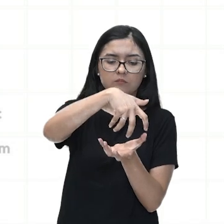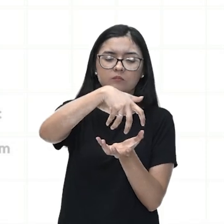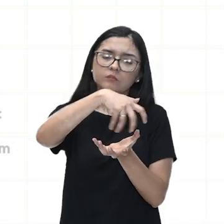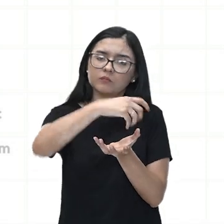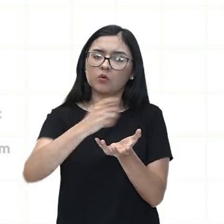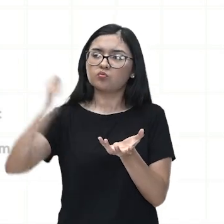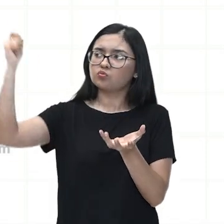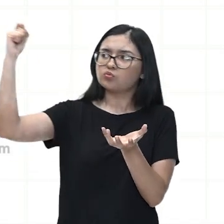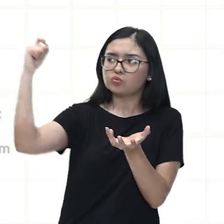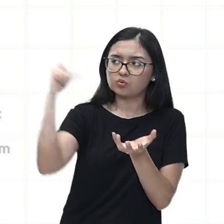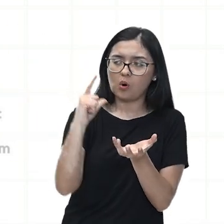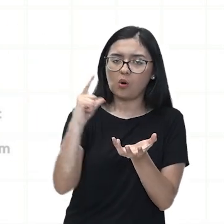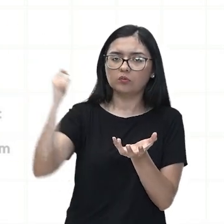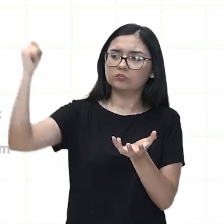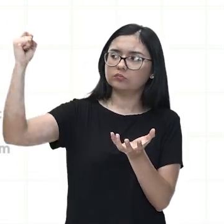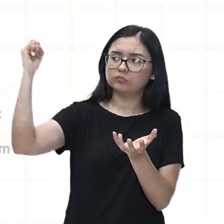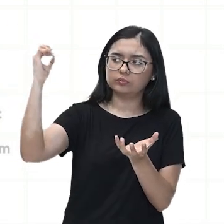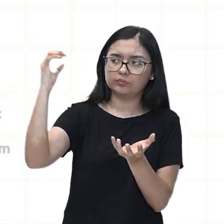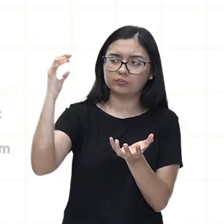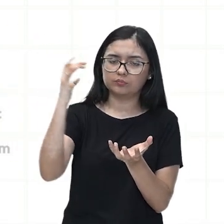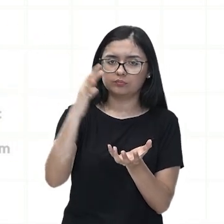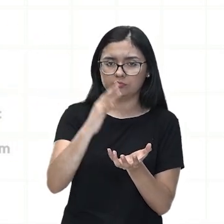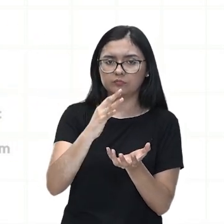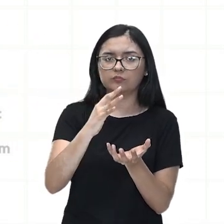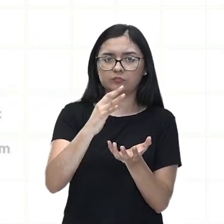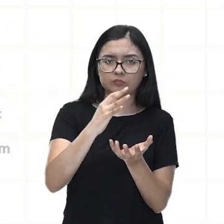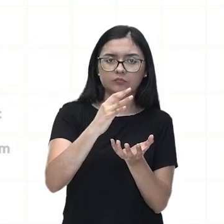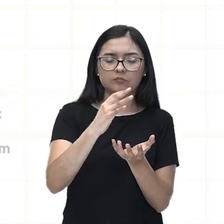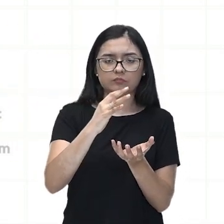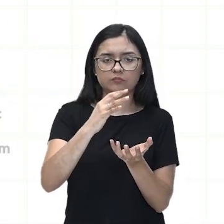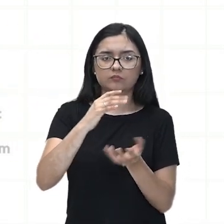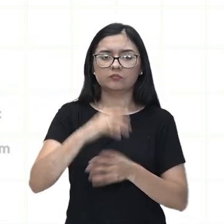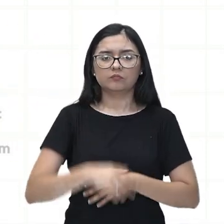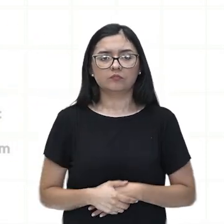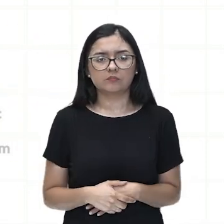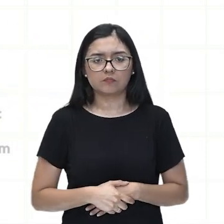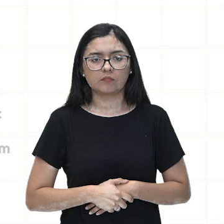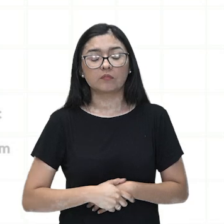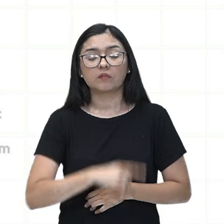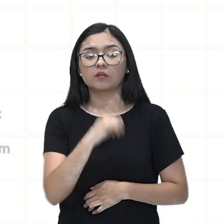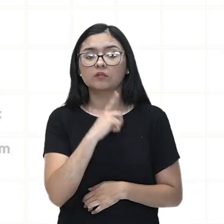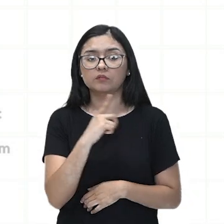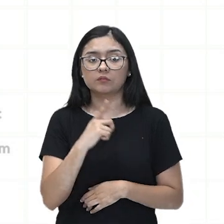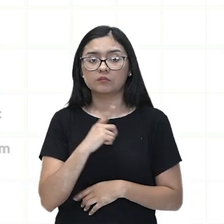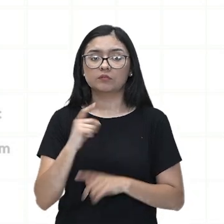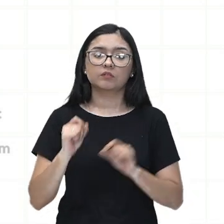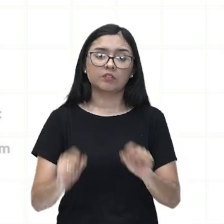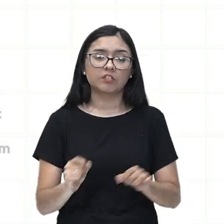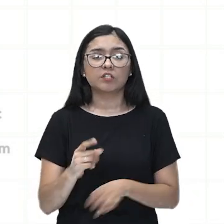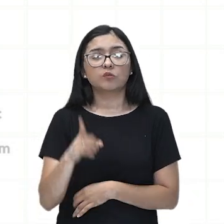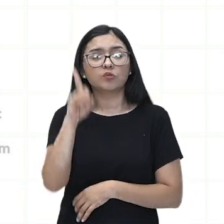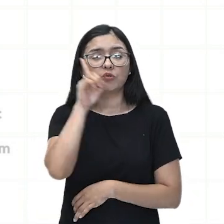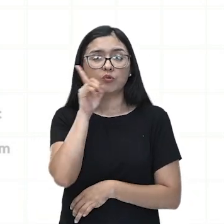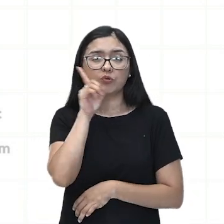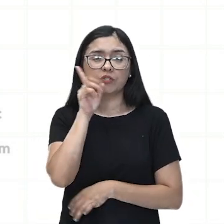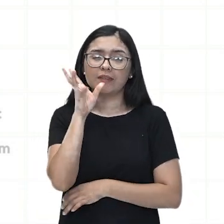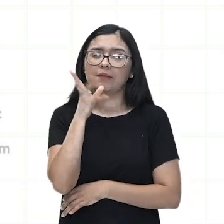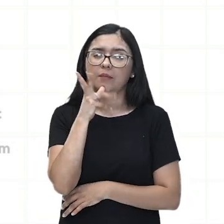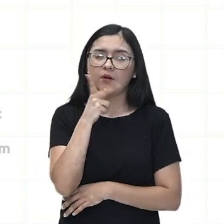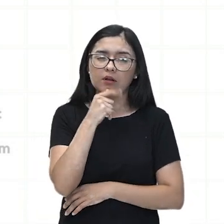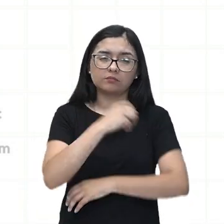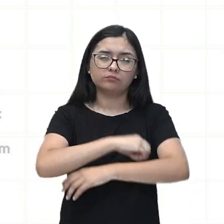certo? Do nosso planeta ao Sol, fazendo com que nós temos dias mais